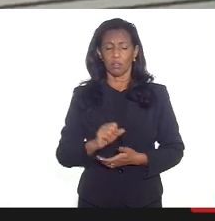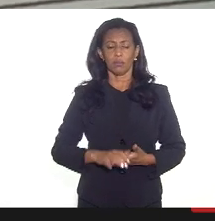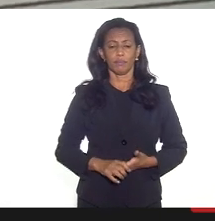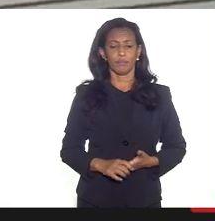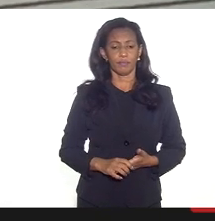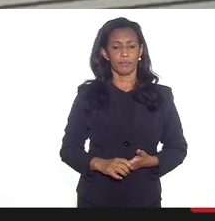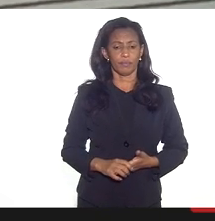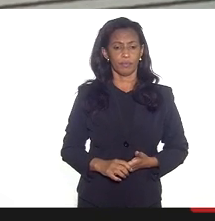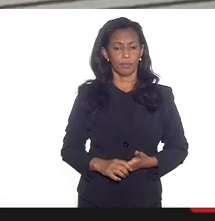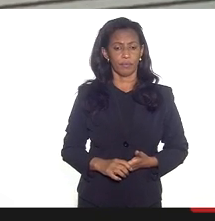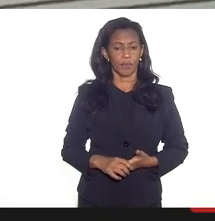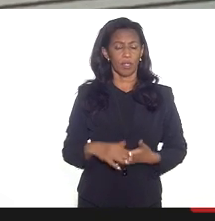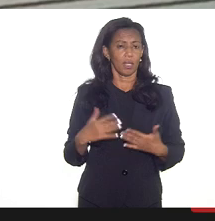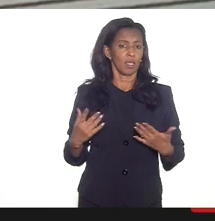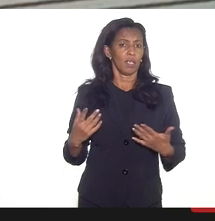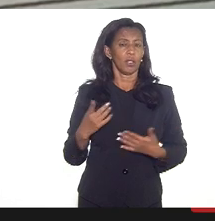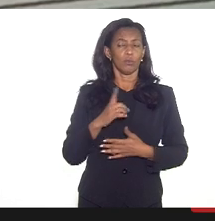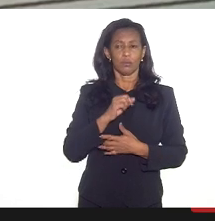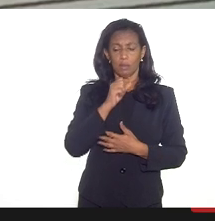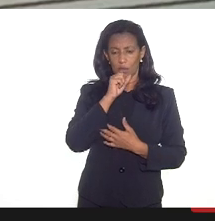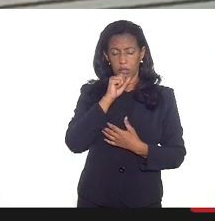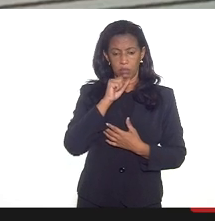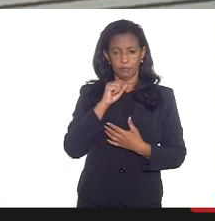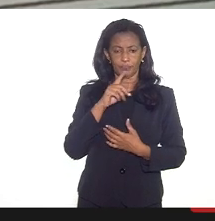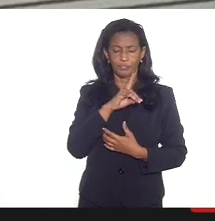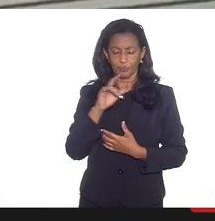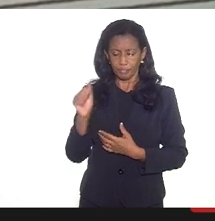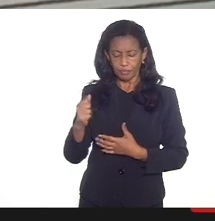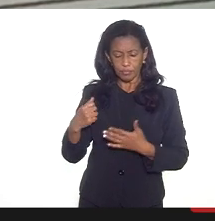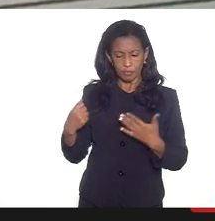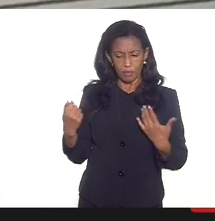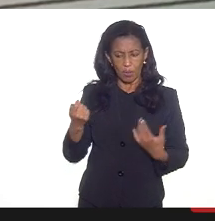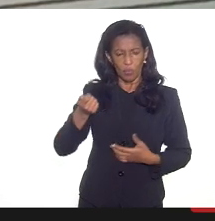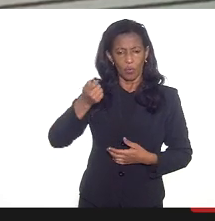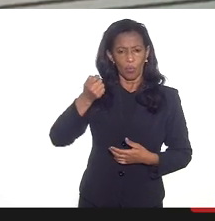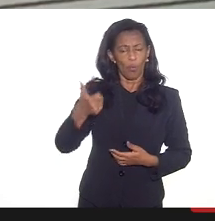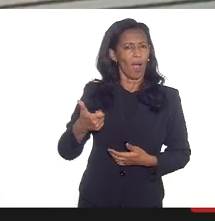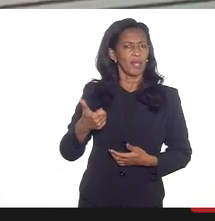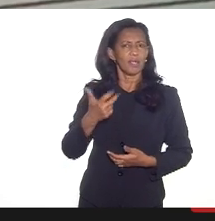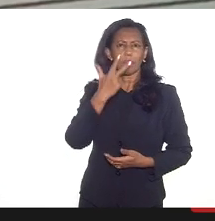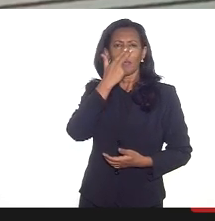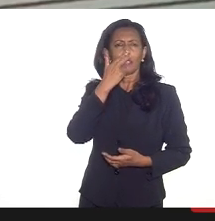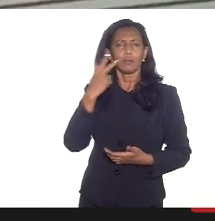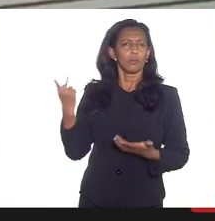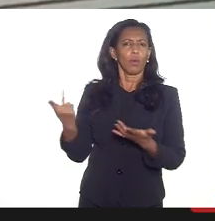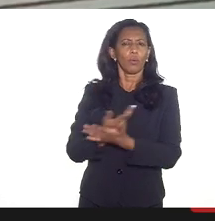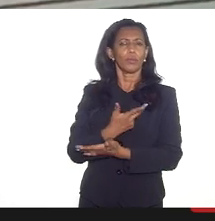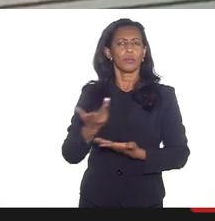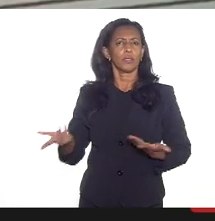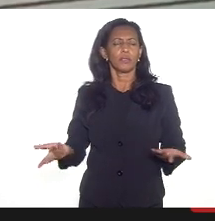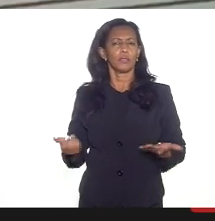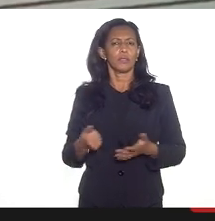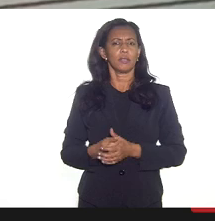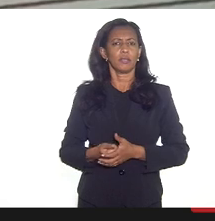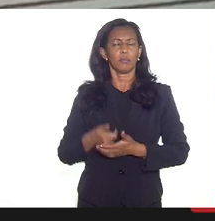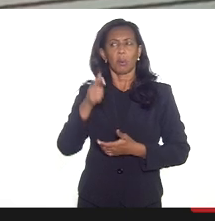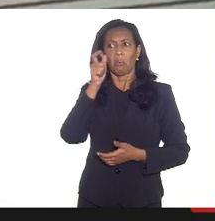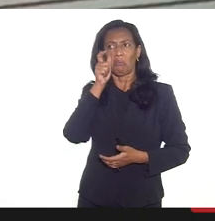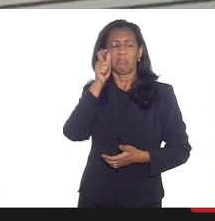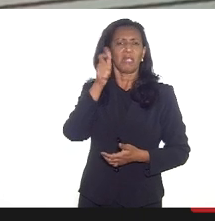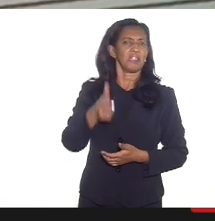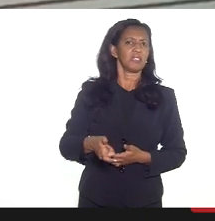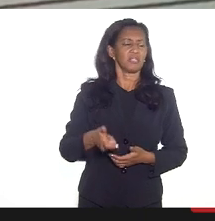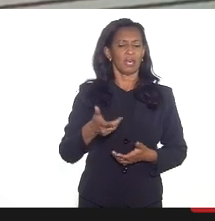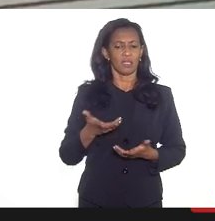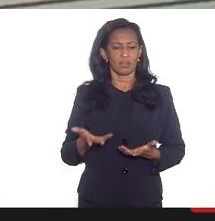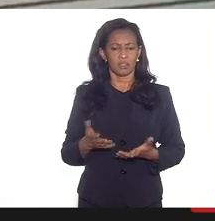1888, e que foi outro dia. A gente fala pouco sobre isso, é como quase que se não tivesse acontecido, é como se não interessasse o